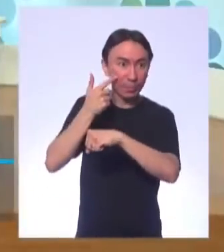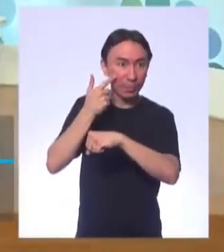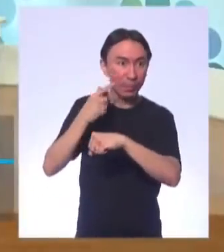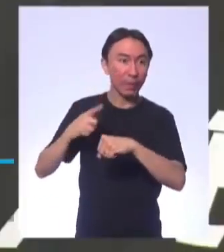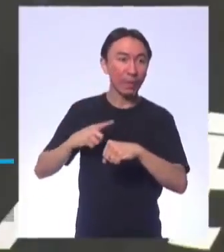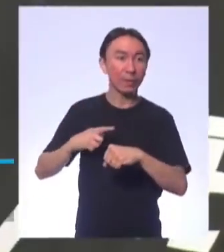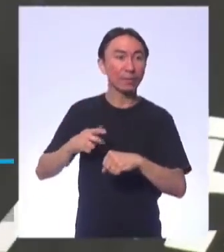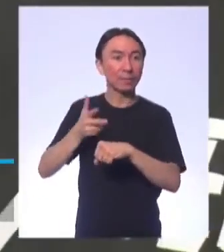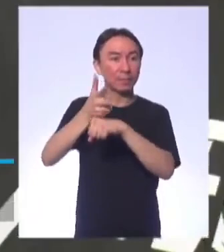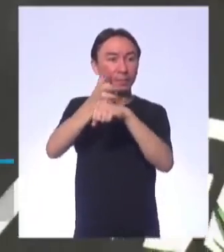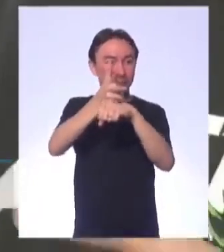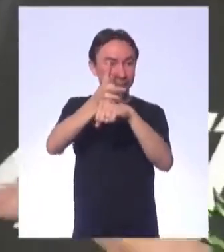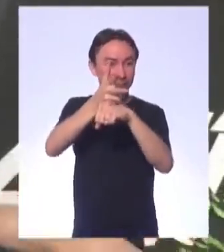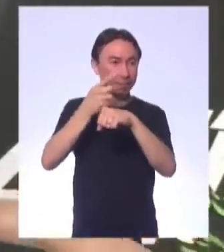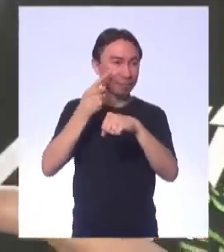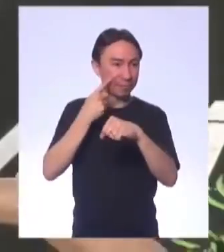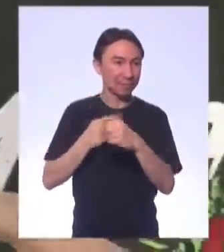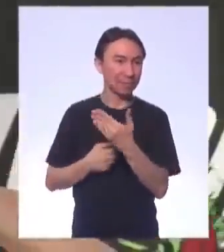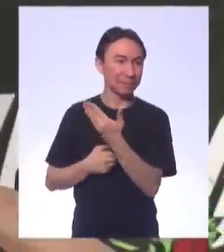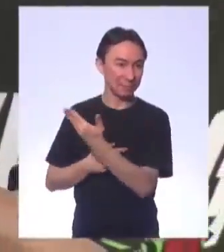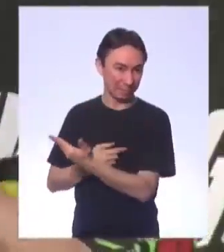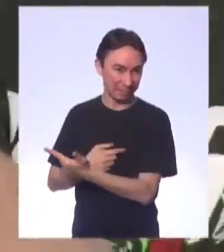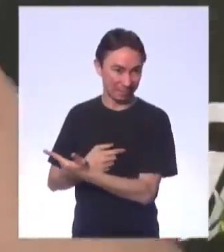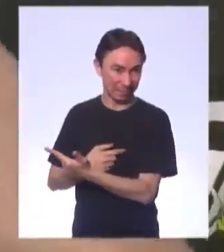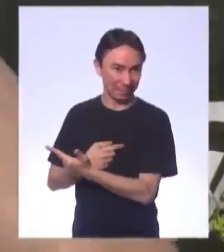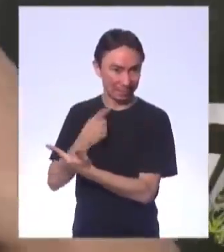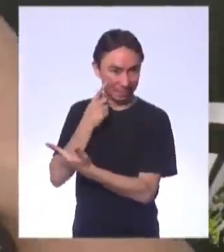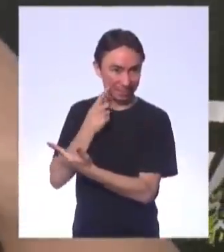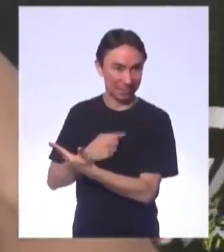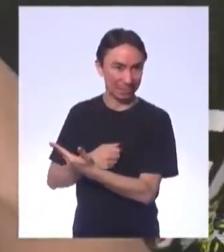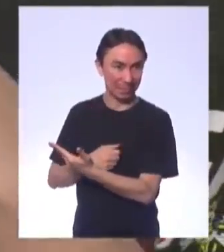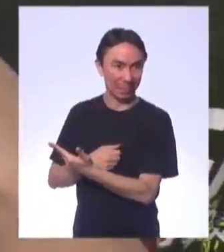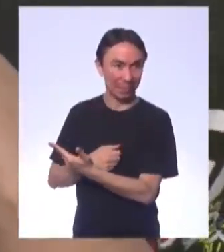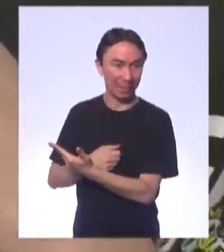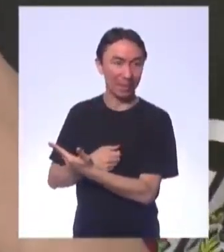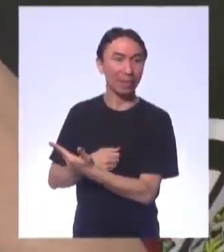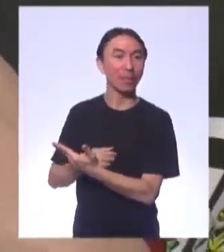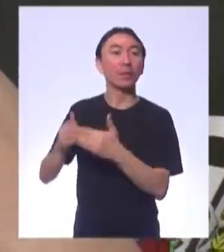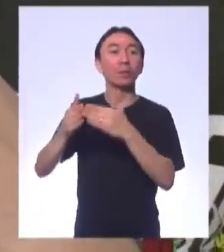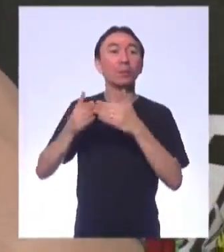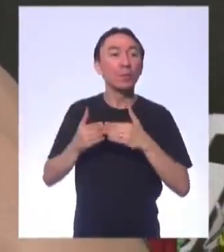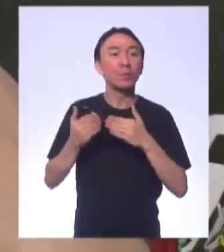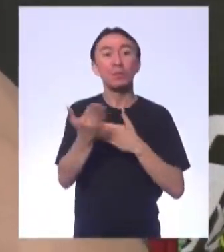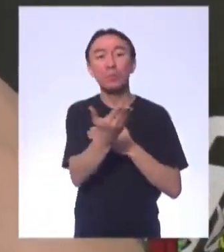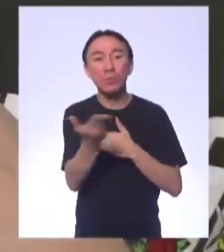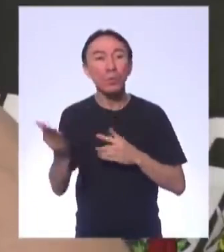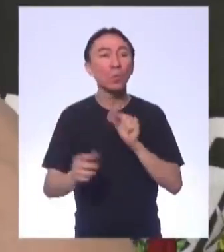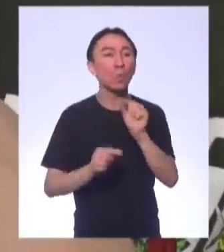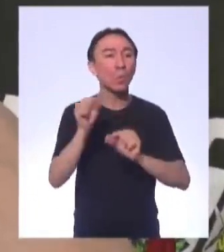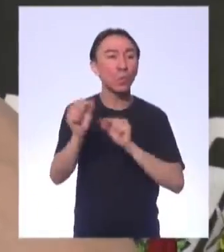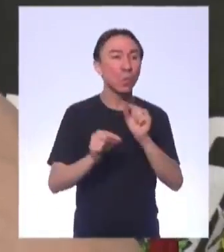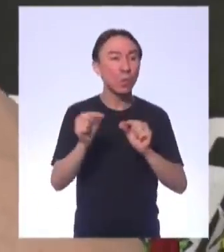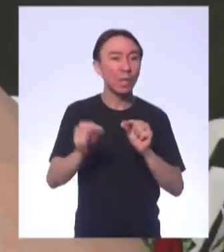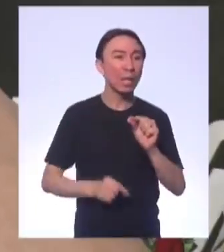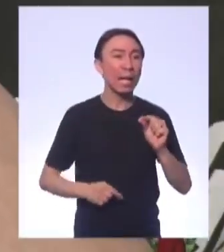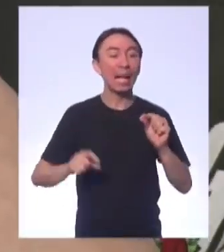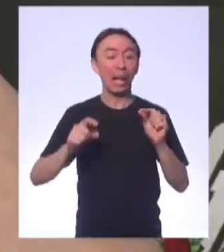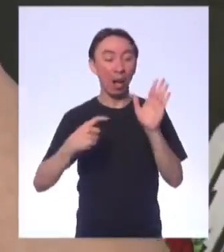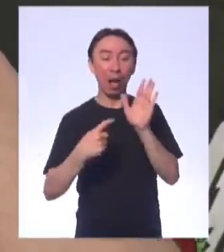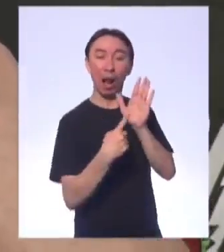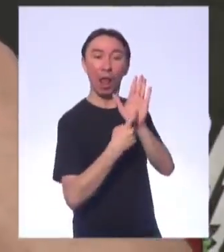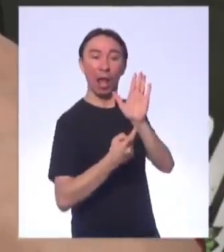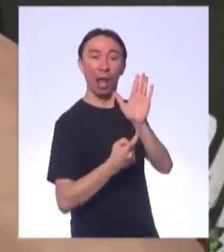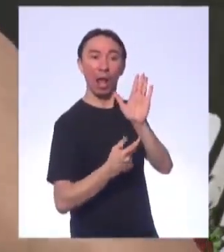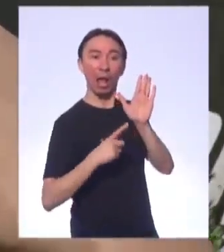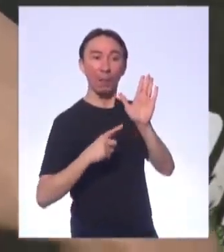aqui ó na telinha que vocês vão ver do celular ó tá aqui na telinha do celular eu vou pedir para você só tem só clicar na tela e tem um bonequinho